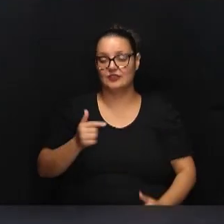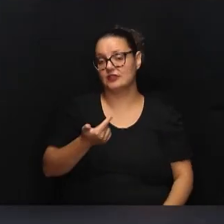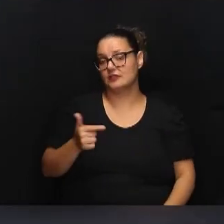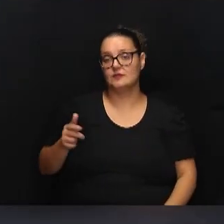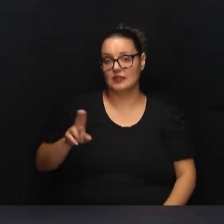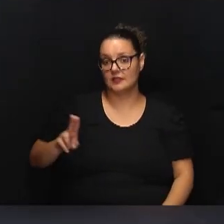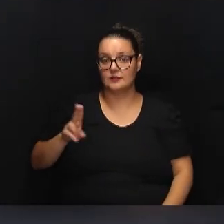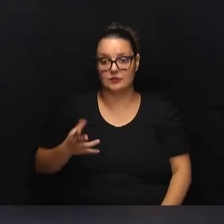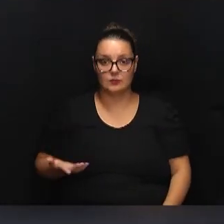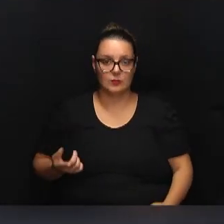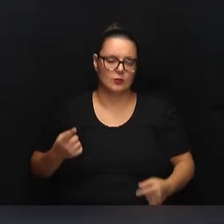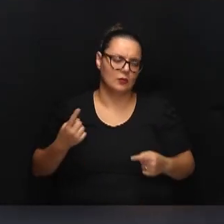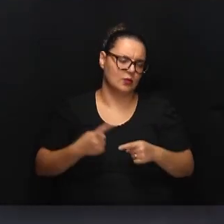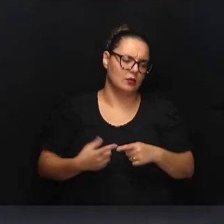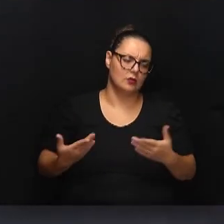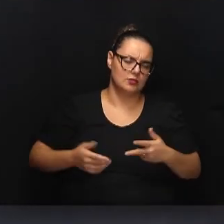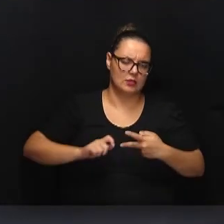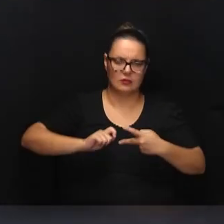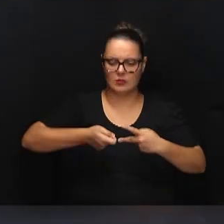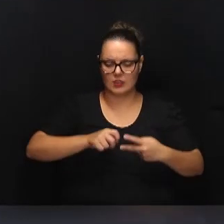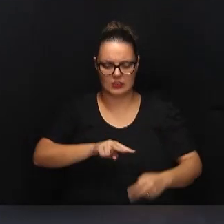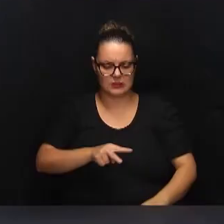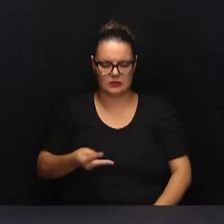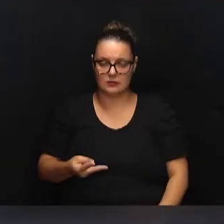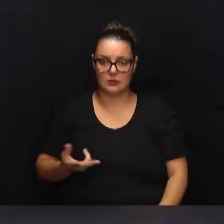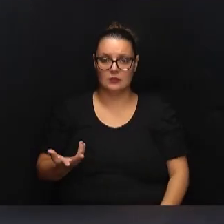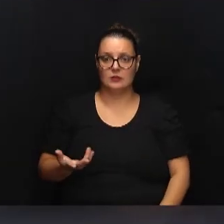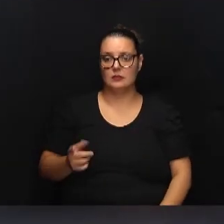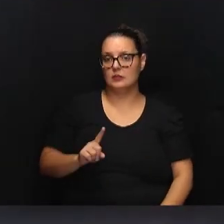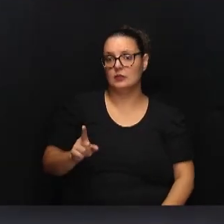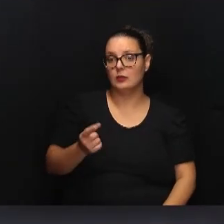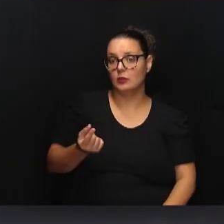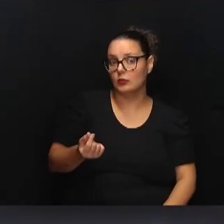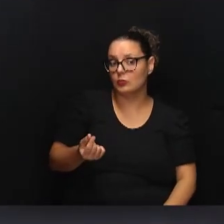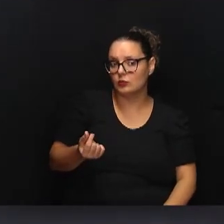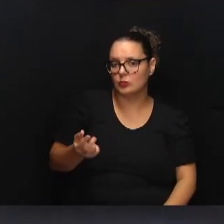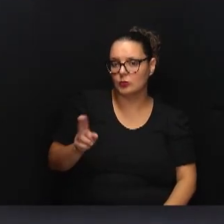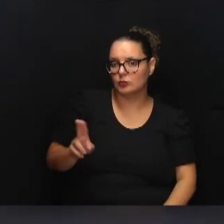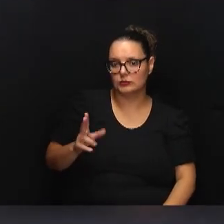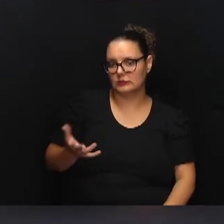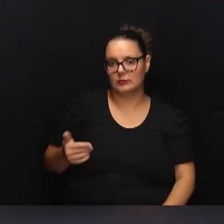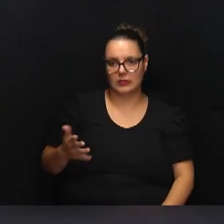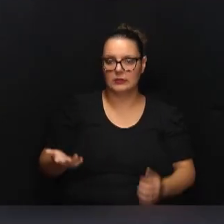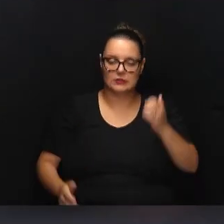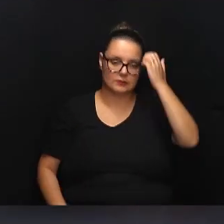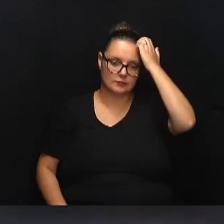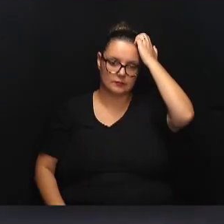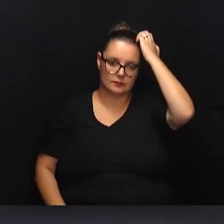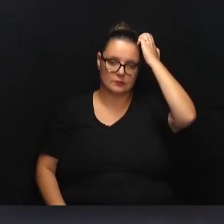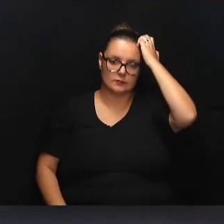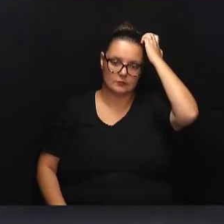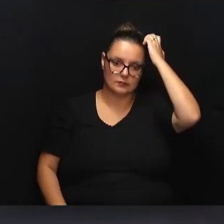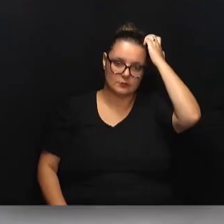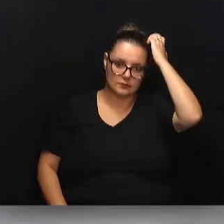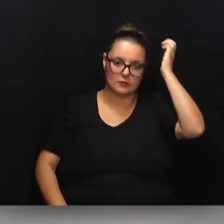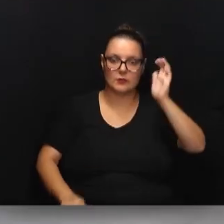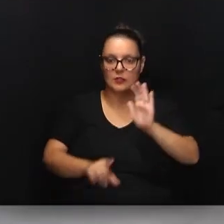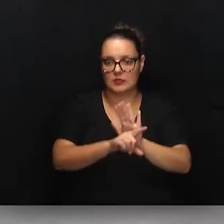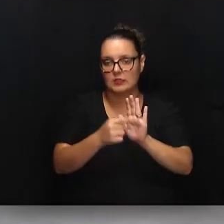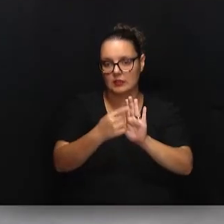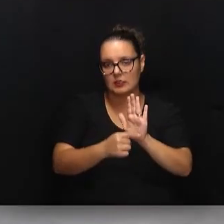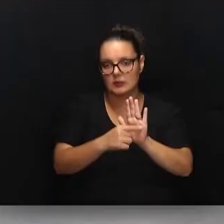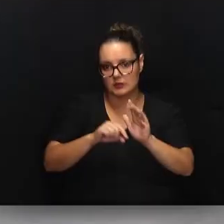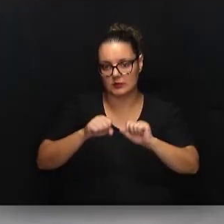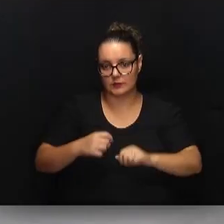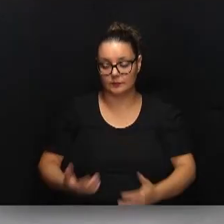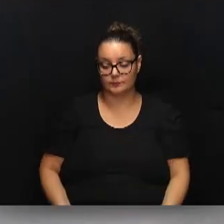porque hoje tem PIX, tem transferência, não se usa mais dinheiro em espécie, né? Portanto, essa lei deve ser sim revogada.